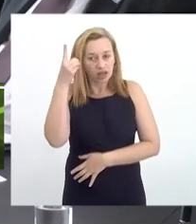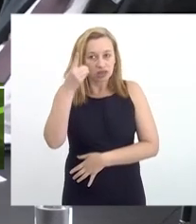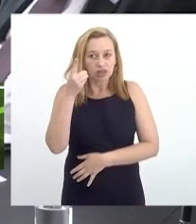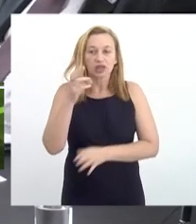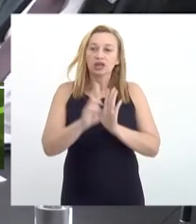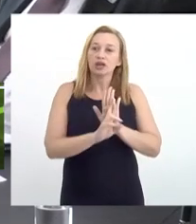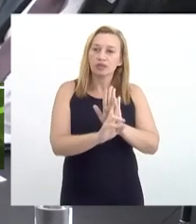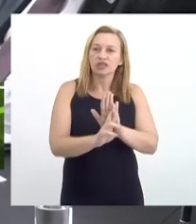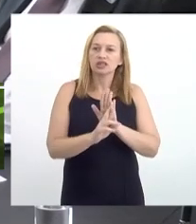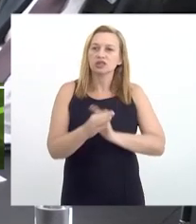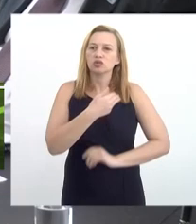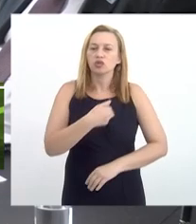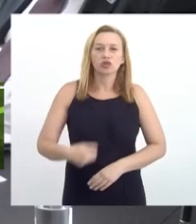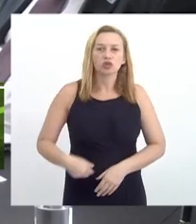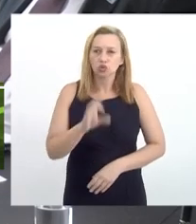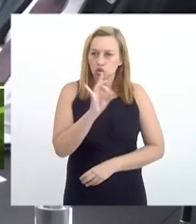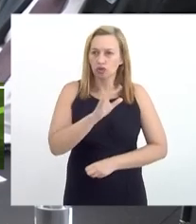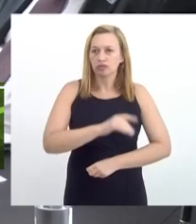representantes do governo.